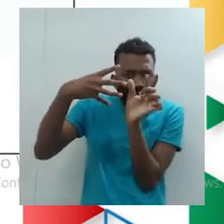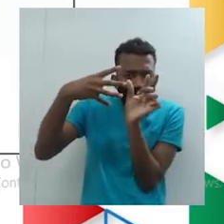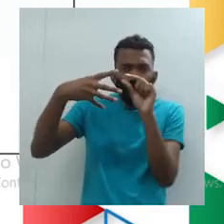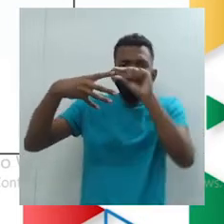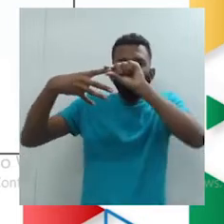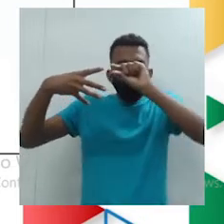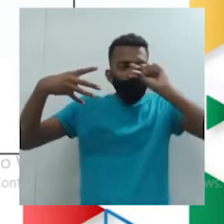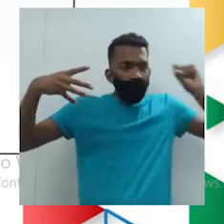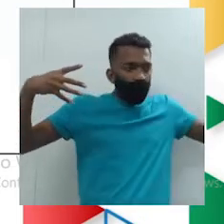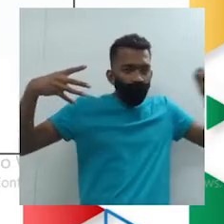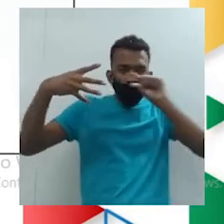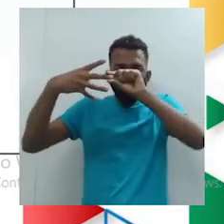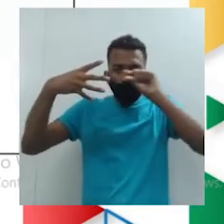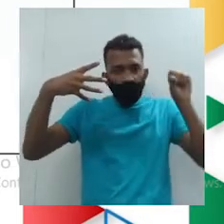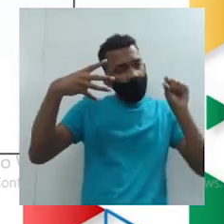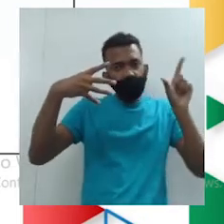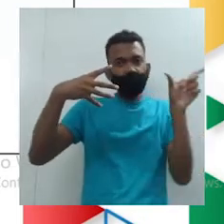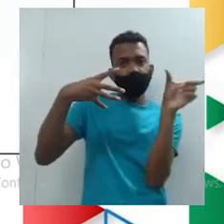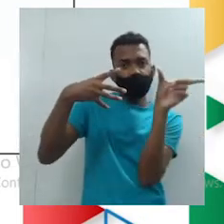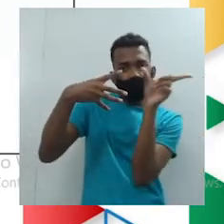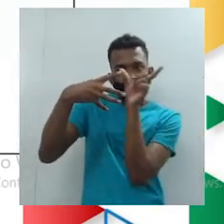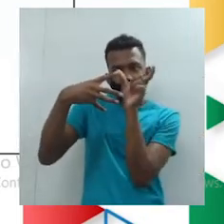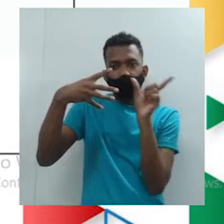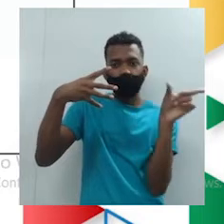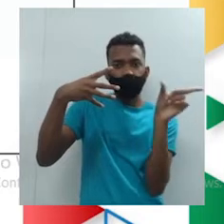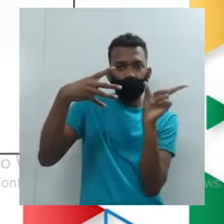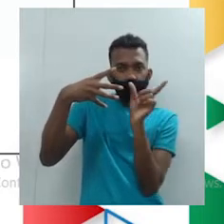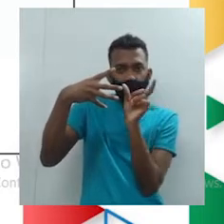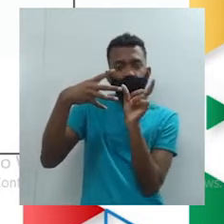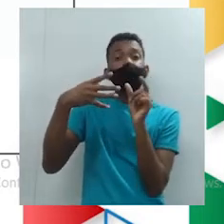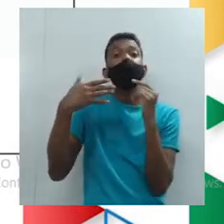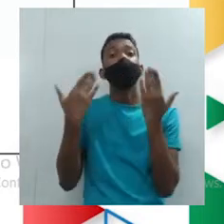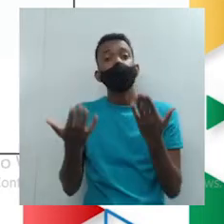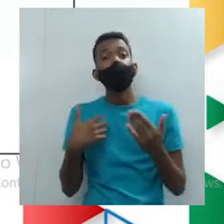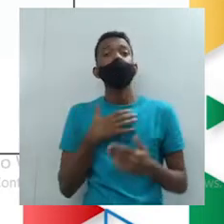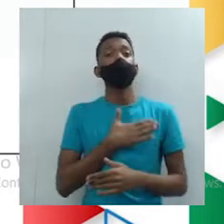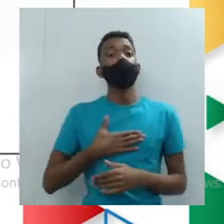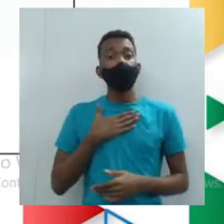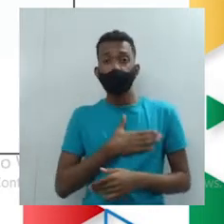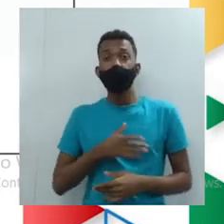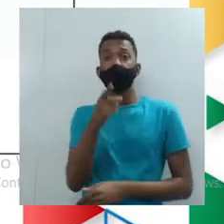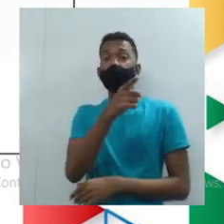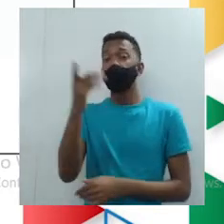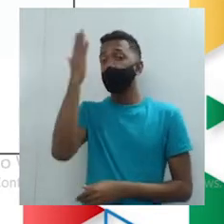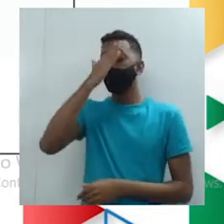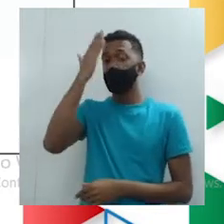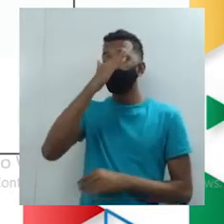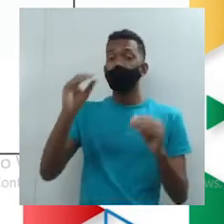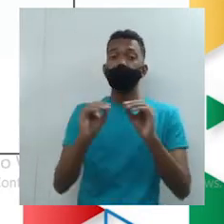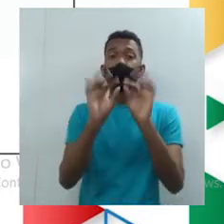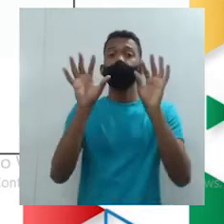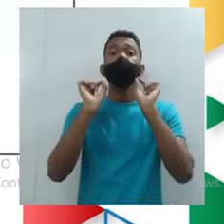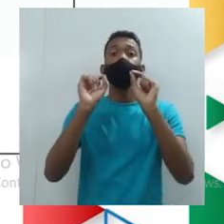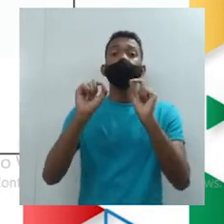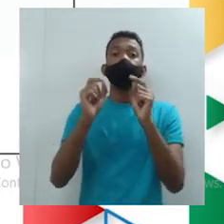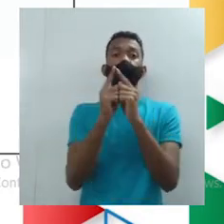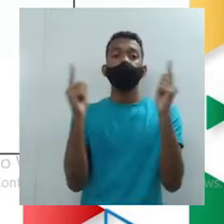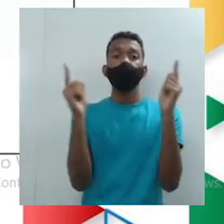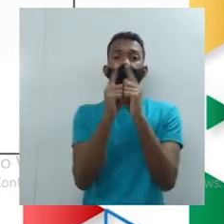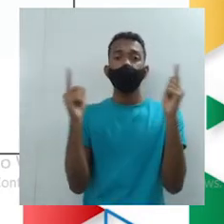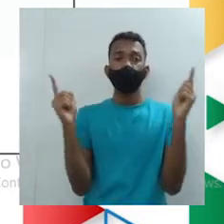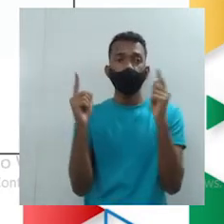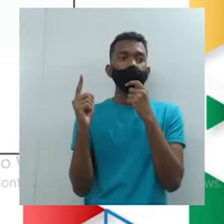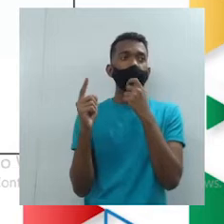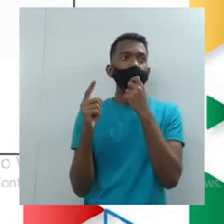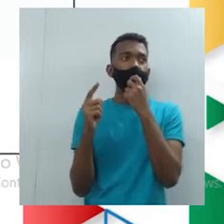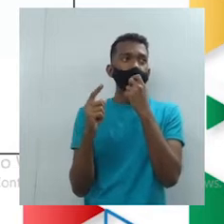de um verso de soneto tradicional. Então aqui eu gostaria que vocês observassem o tamanho, curto.